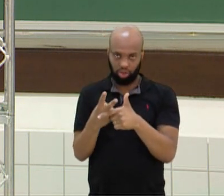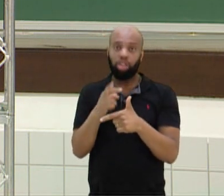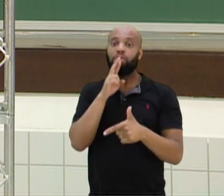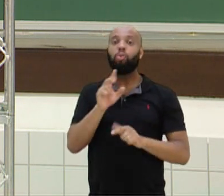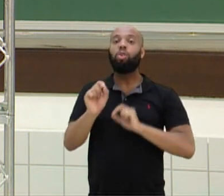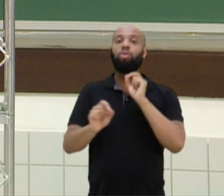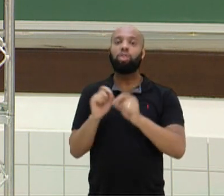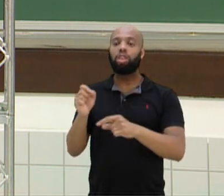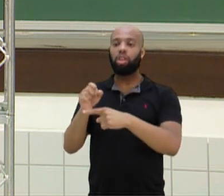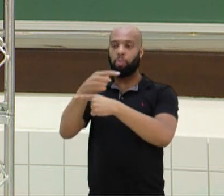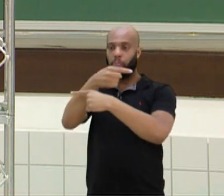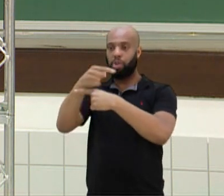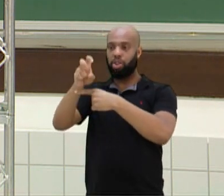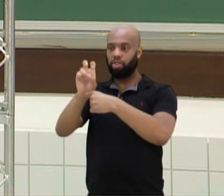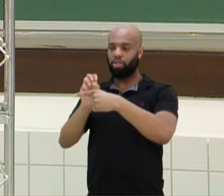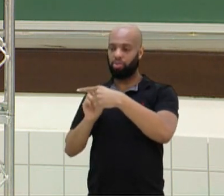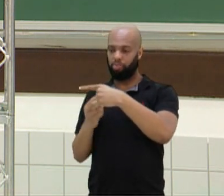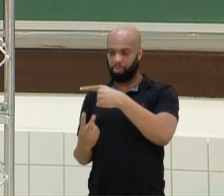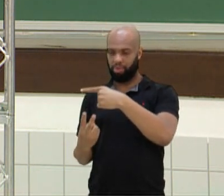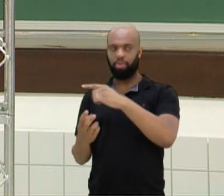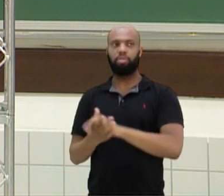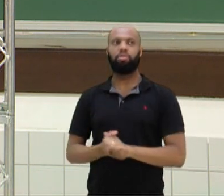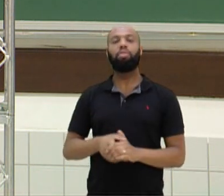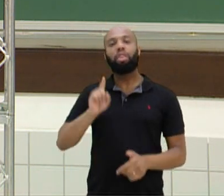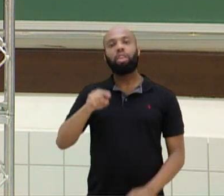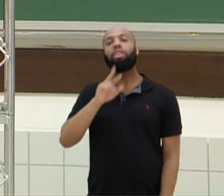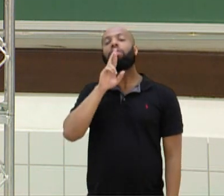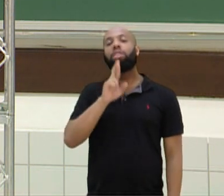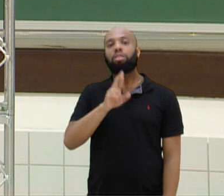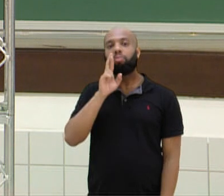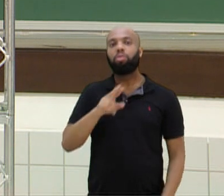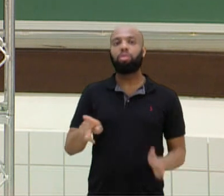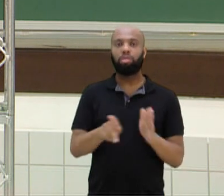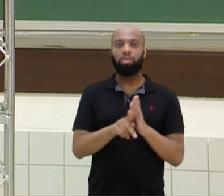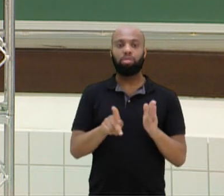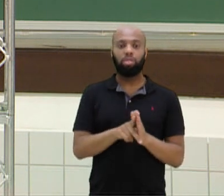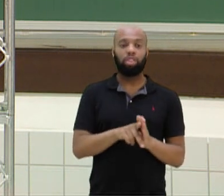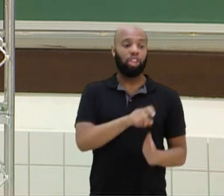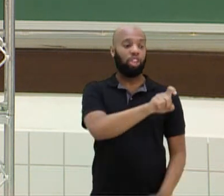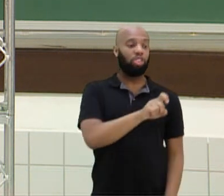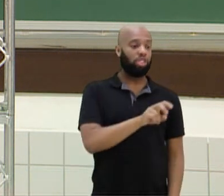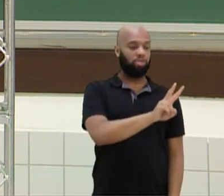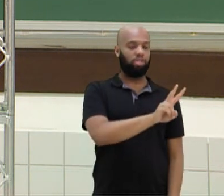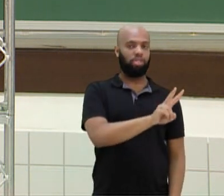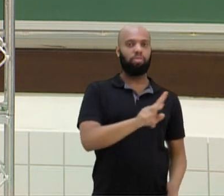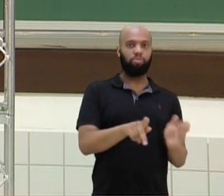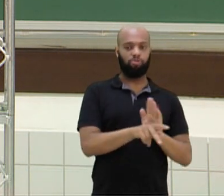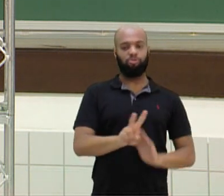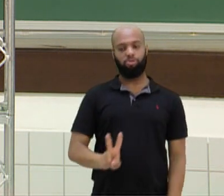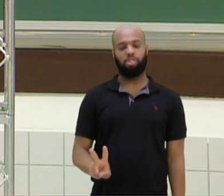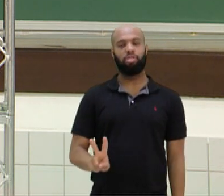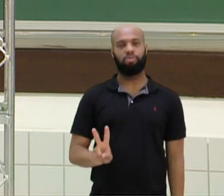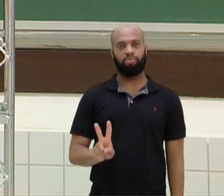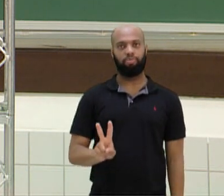a. 2 vezes o a que vale 2. Menos 10